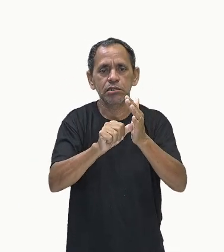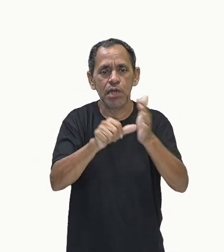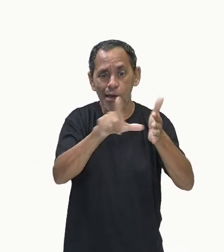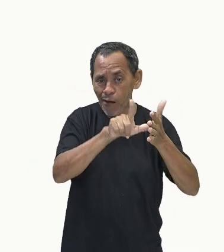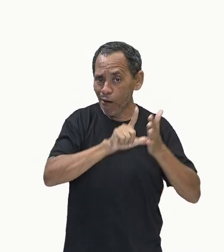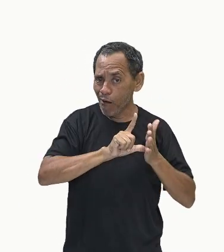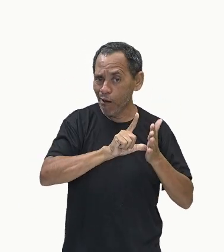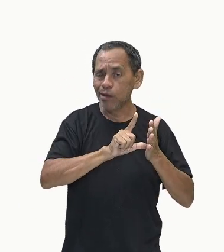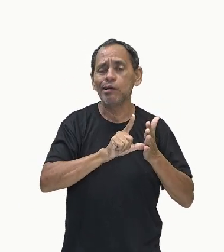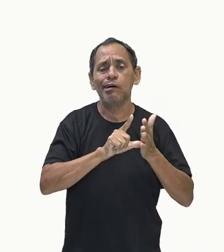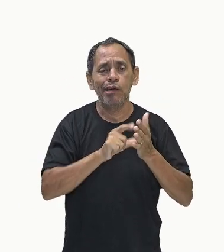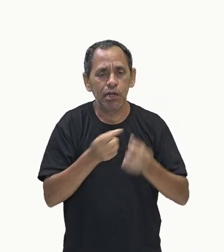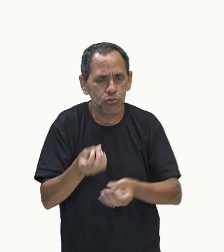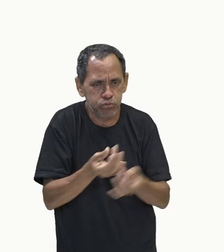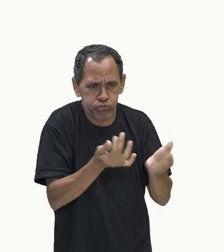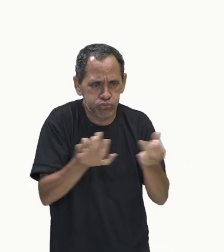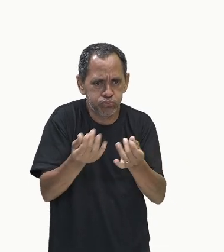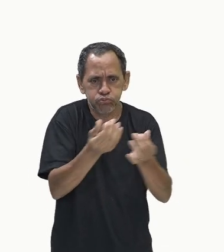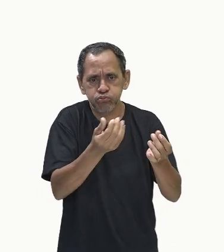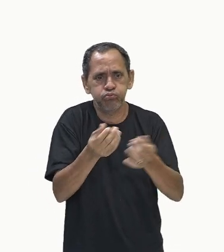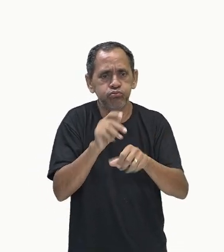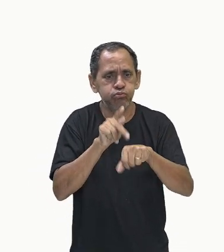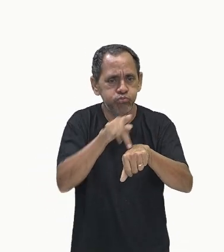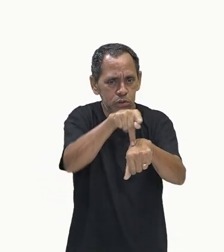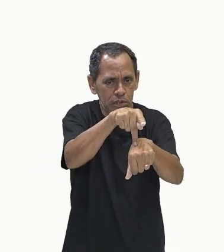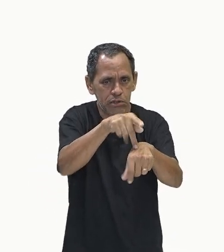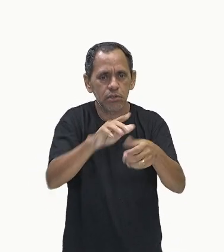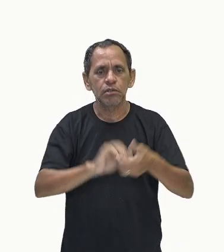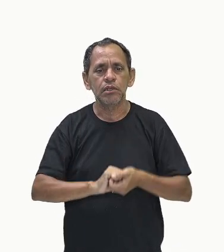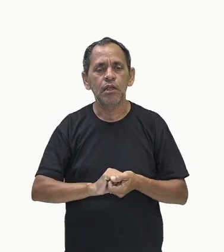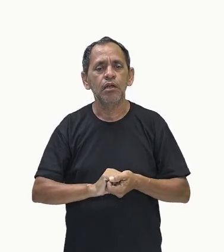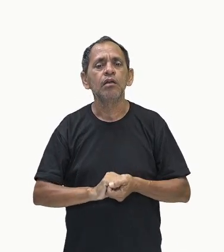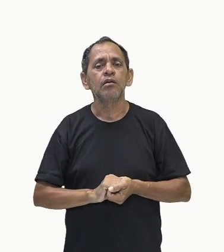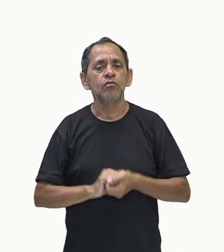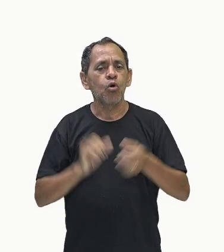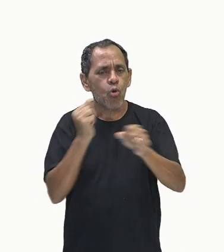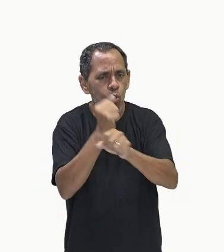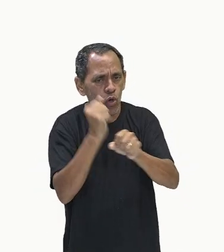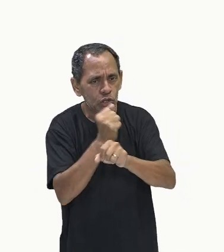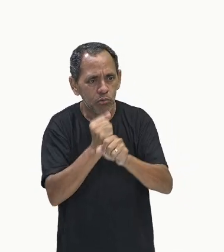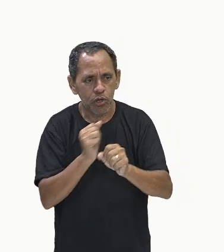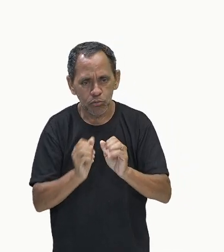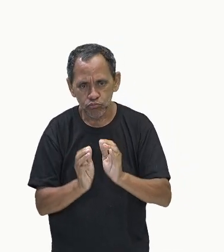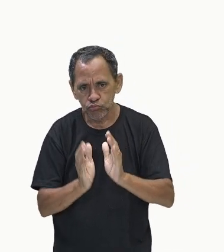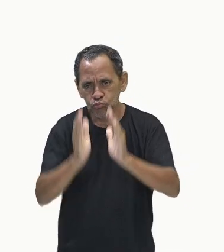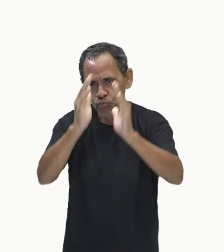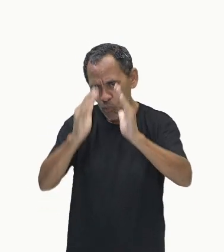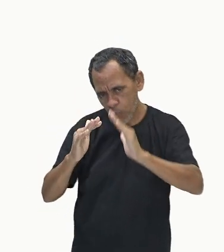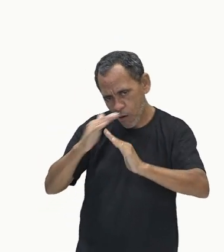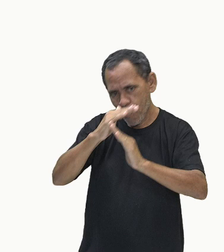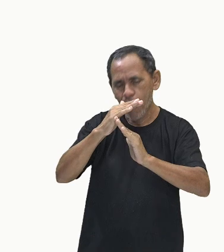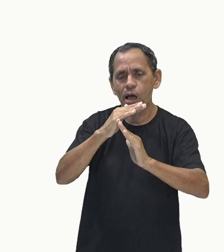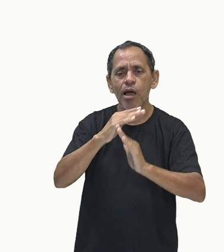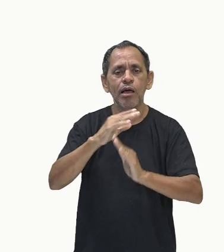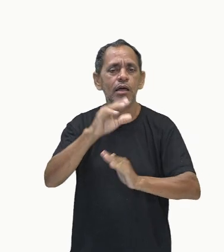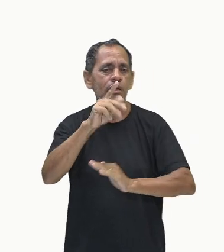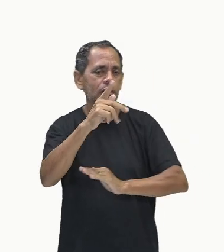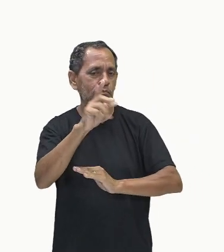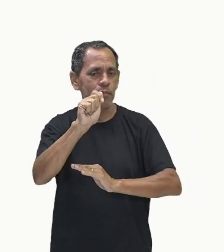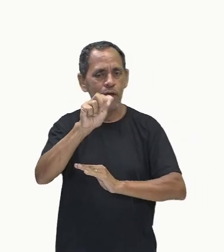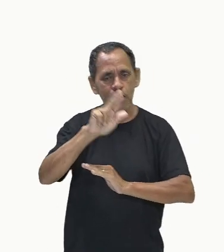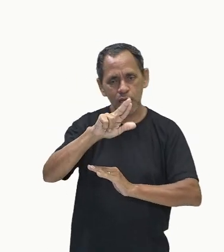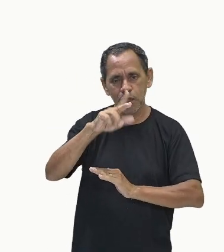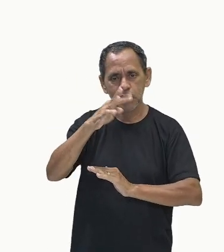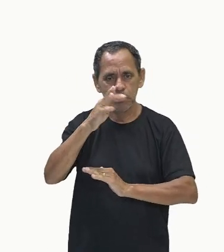vimos. Então, foi nesse período que foi construído o Partenon, né? Templo dedicado à deusa Atena,